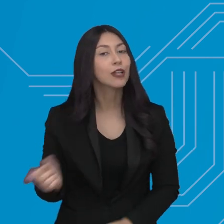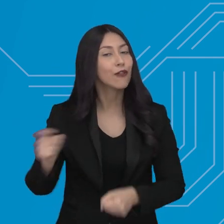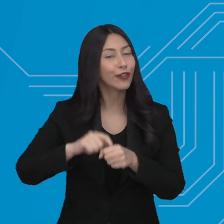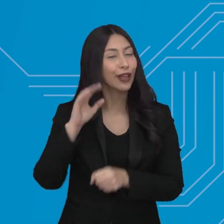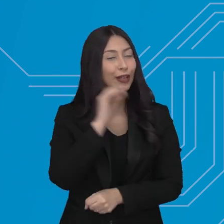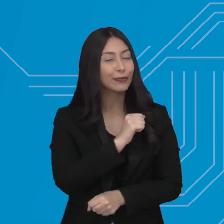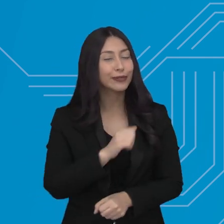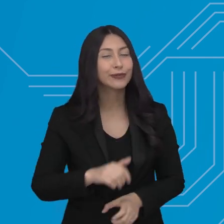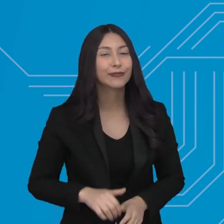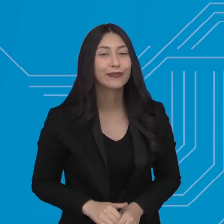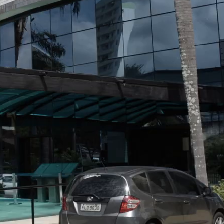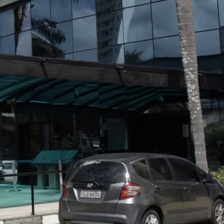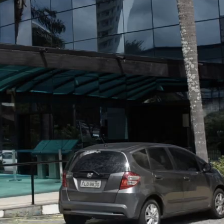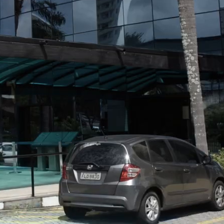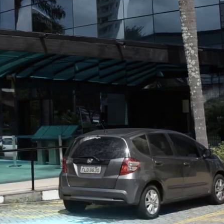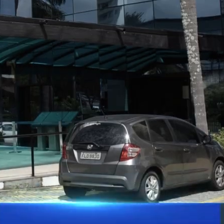600%. A gente volta já.